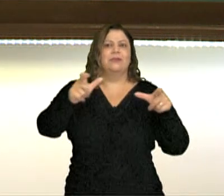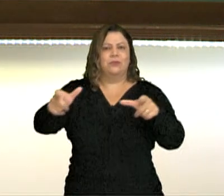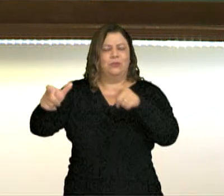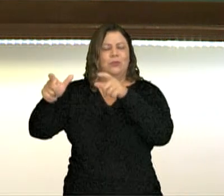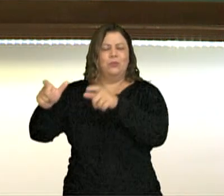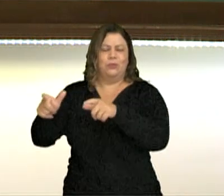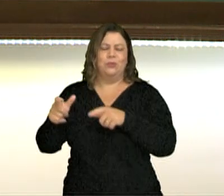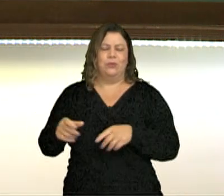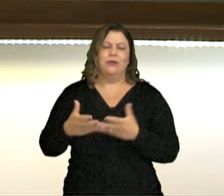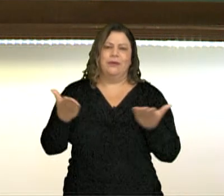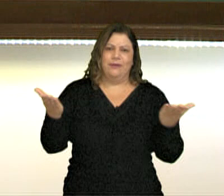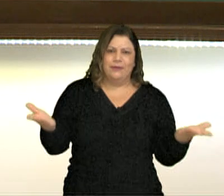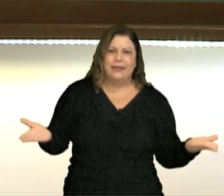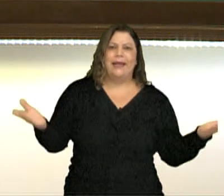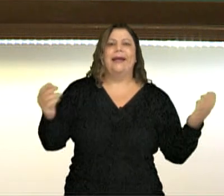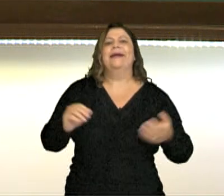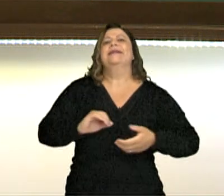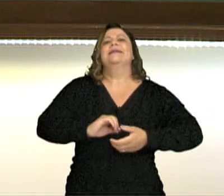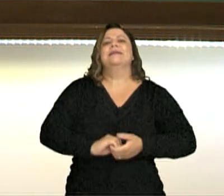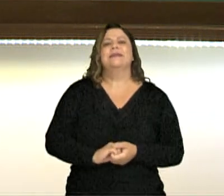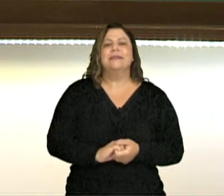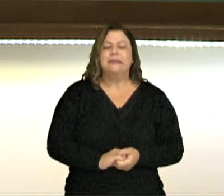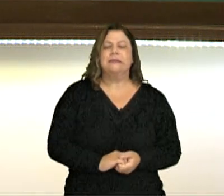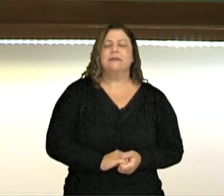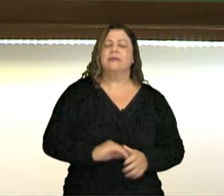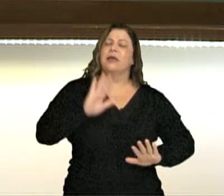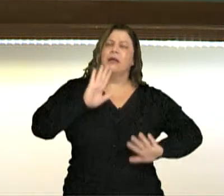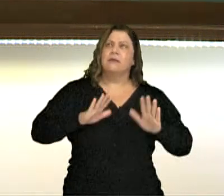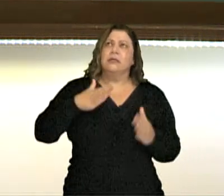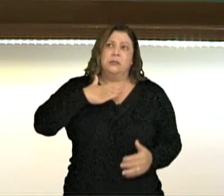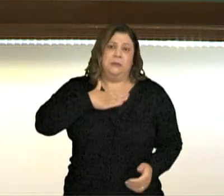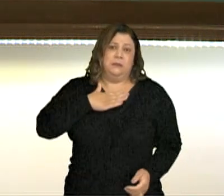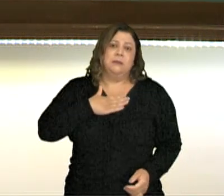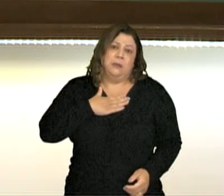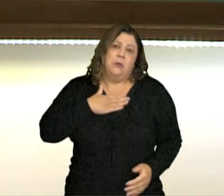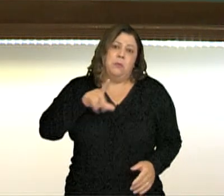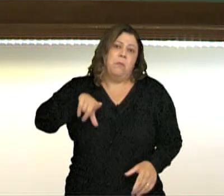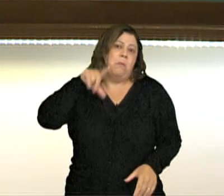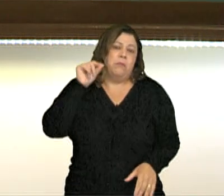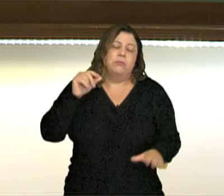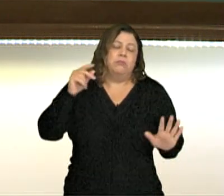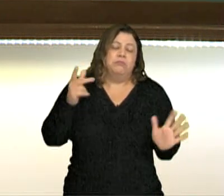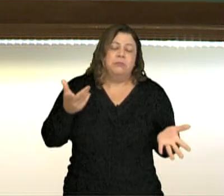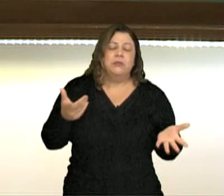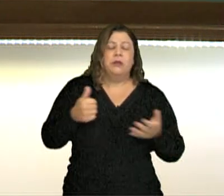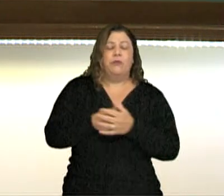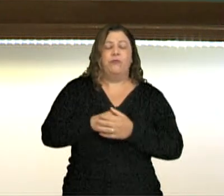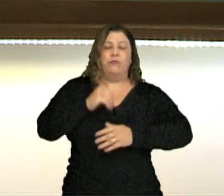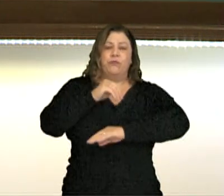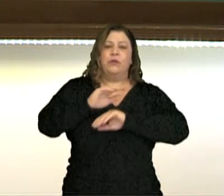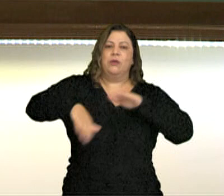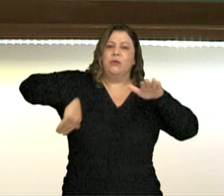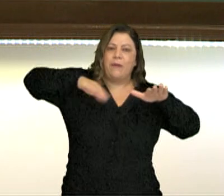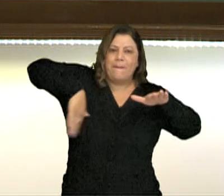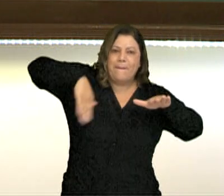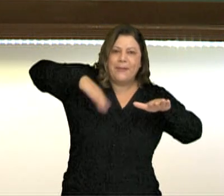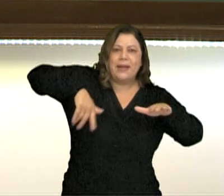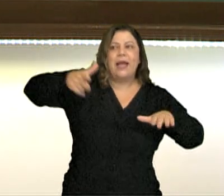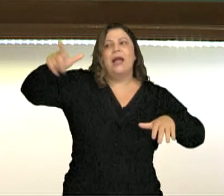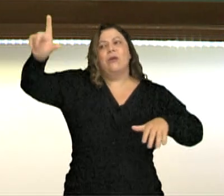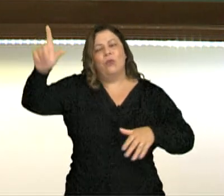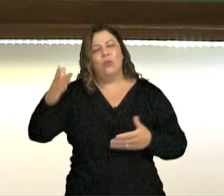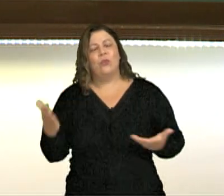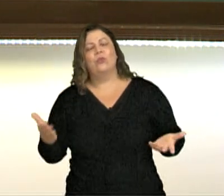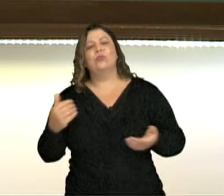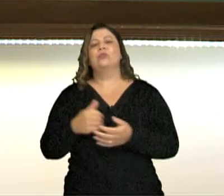diferentes contextos, não é mesmo? Às vezes, para mim, eu vou sentir mais relaxada numa praia, para o meu colega, ele vai se sentir mais